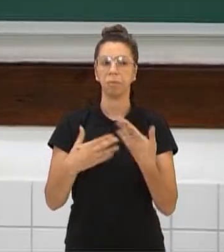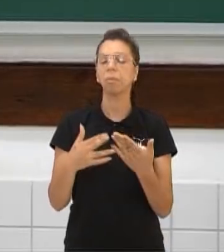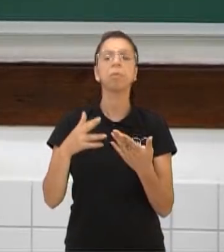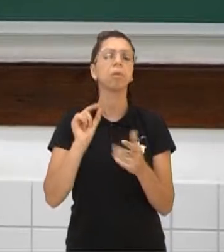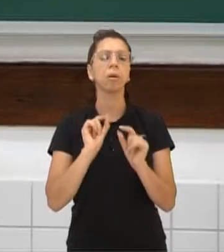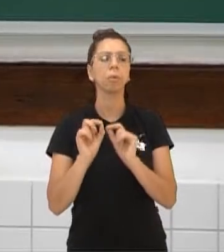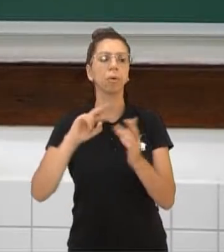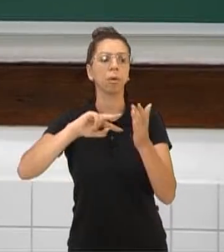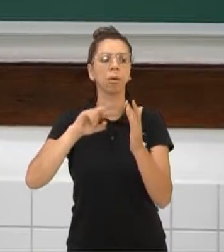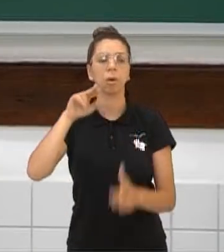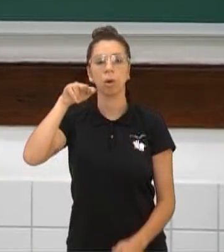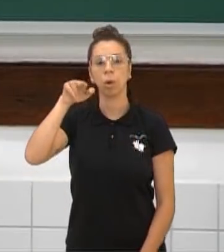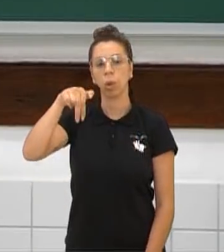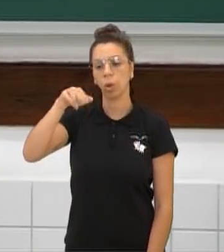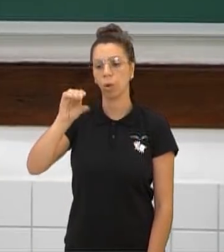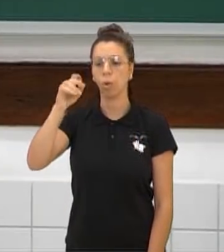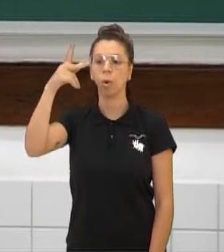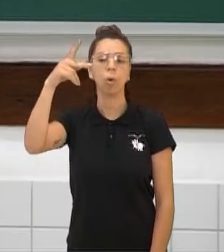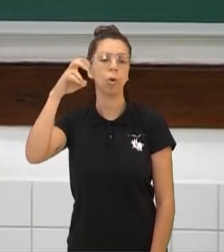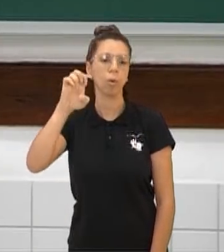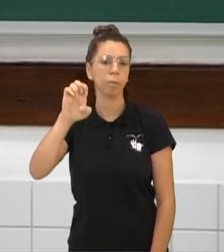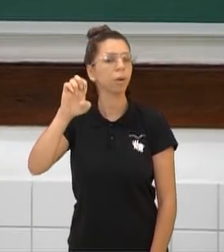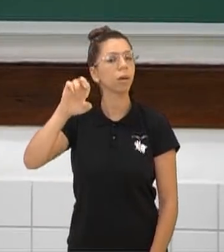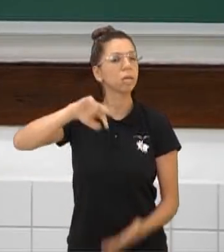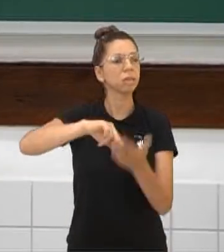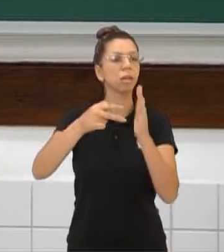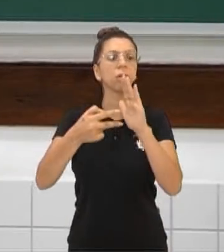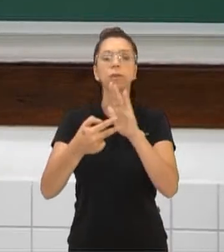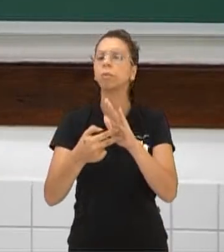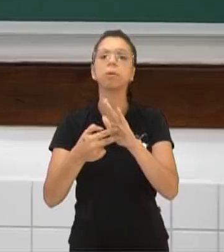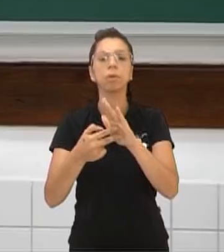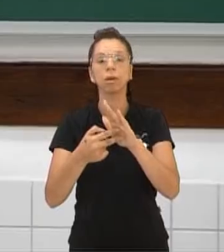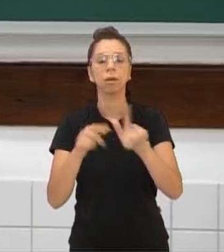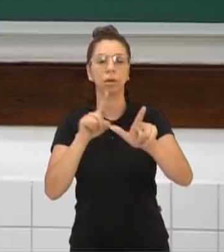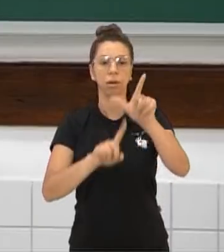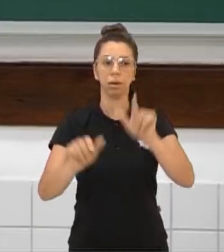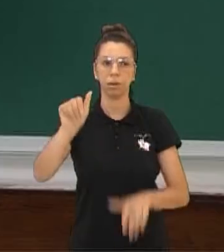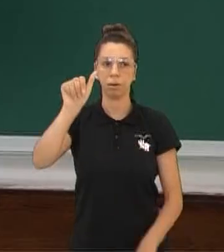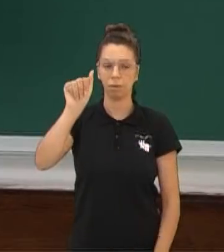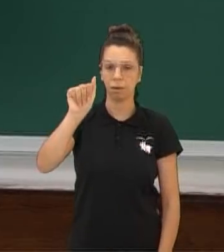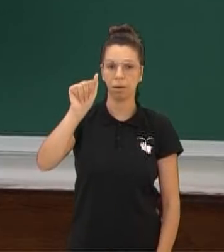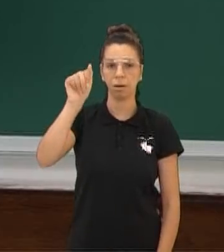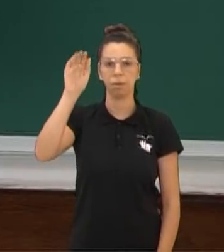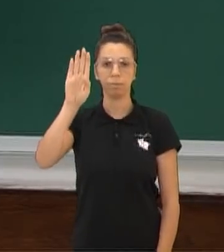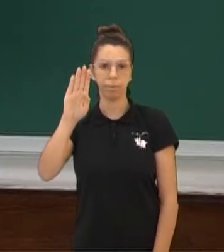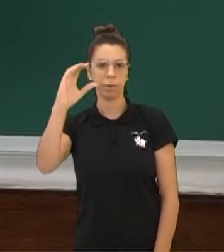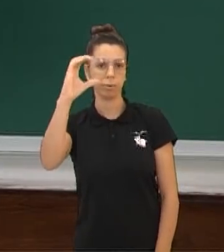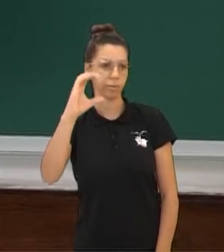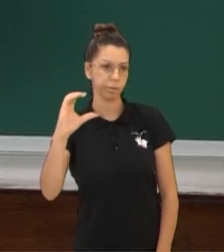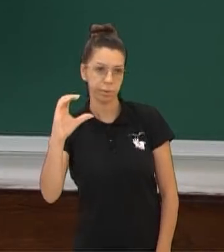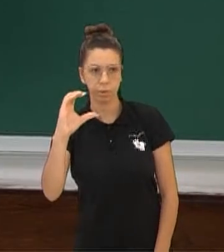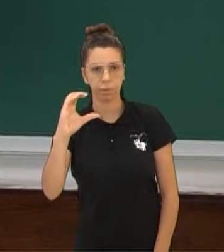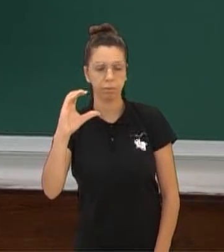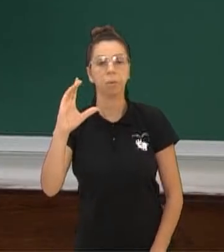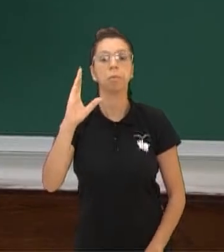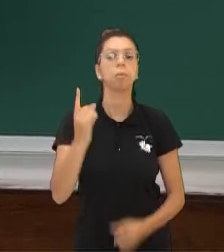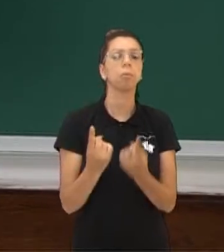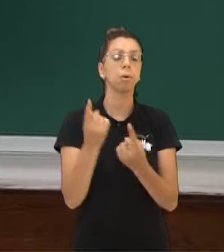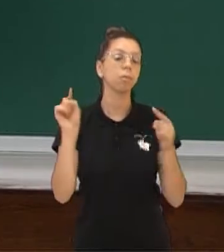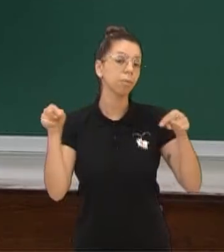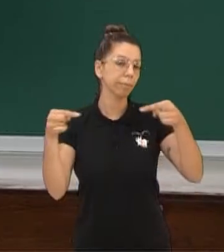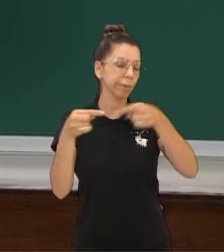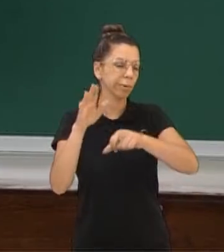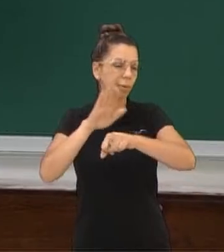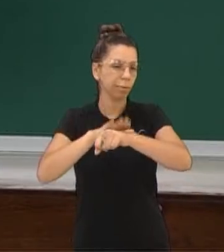qual daquelas 3 palavrinhas? Letter A, yes, no, or letter C, of course. Vou